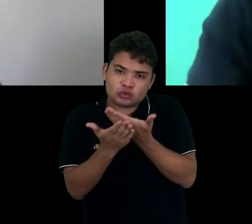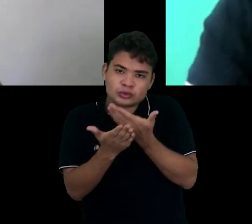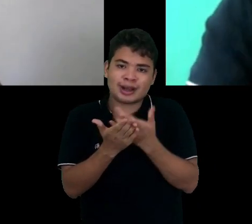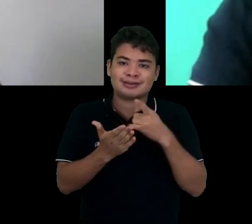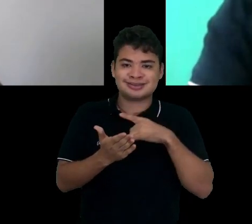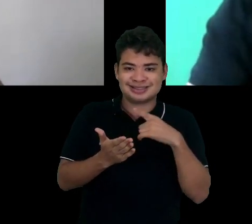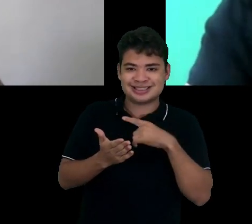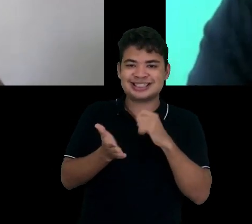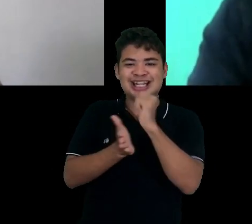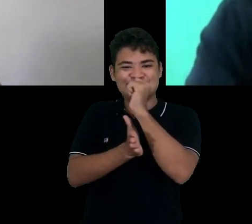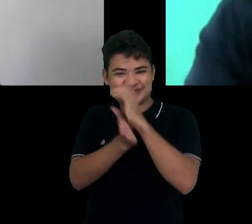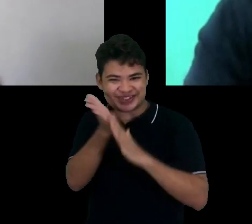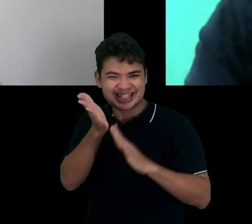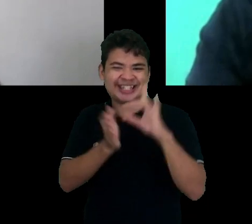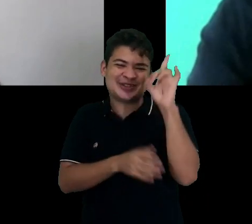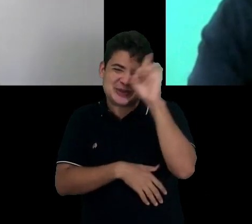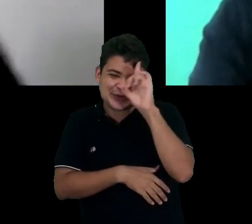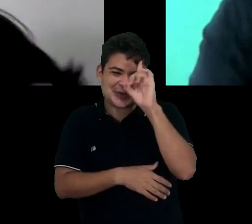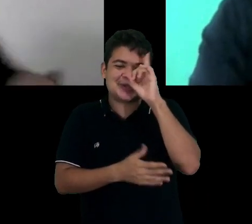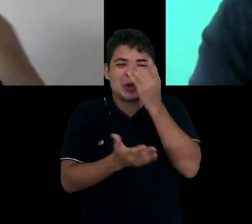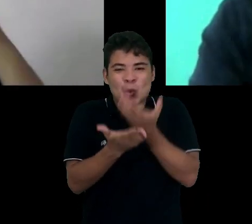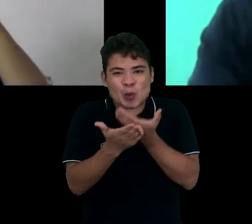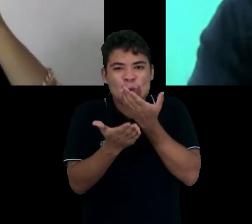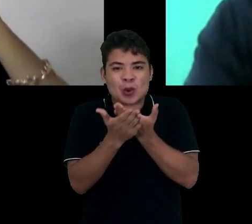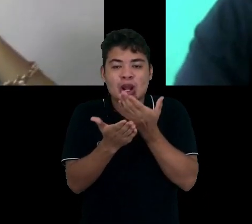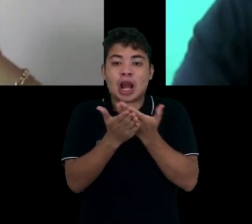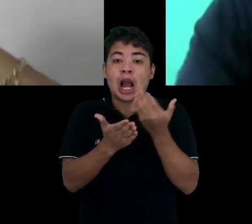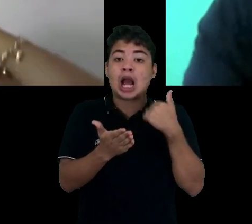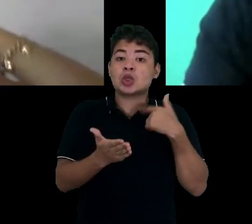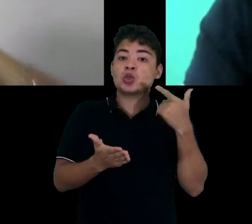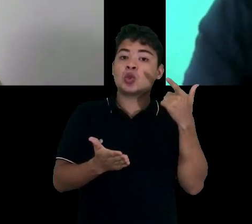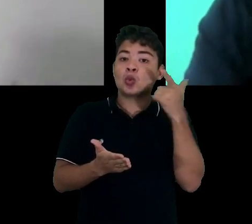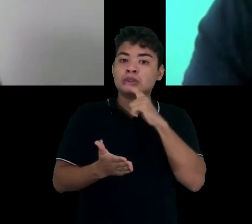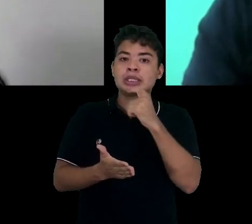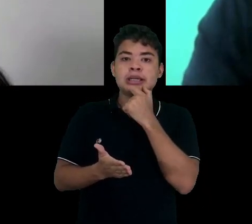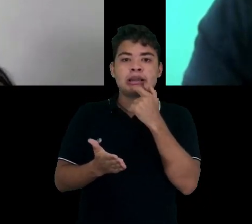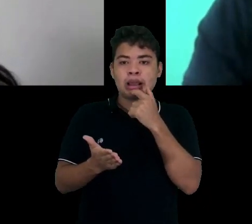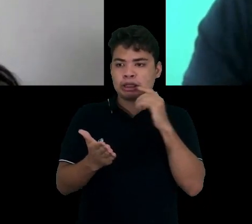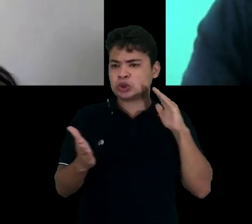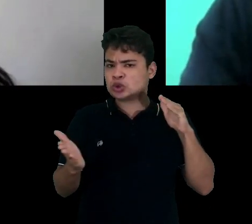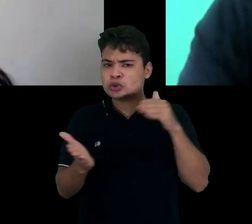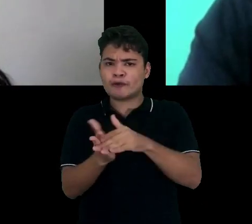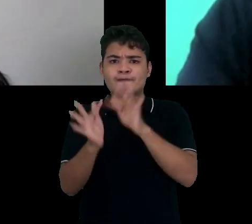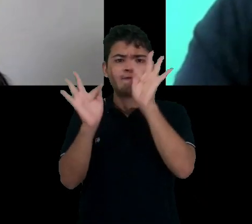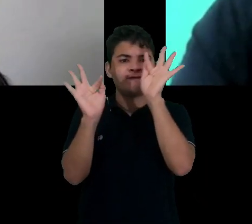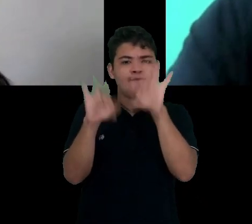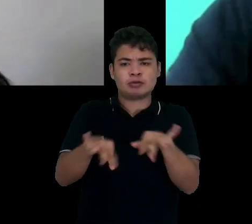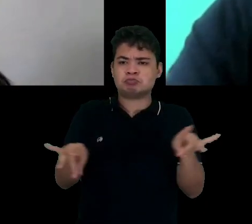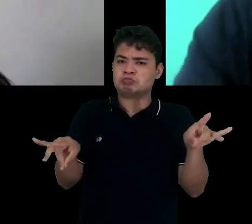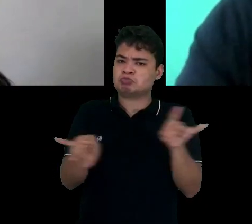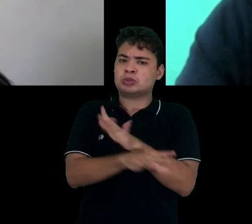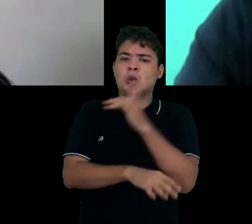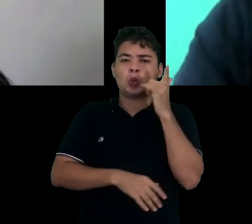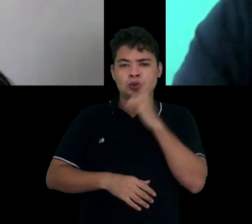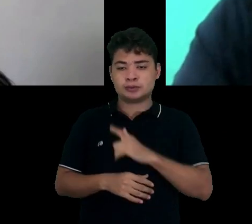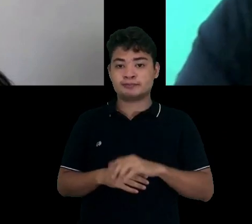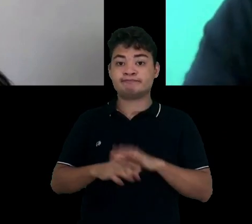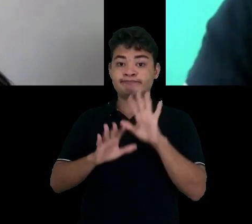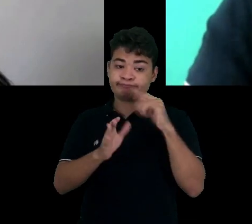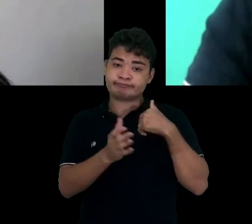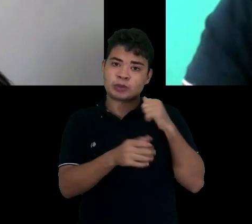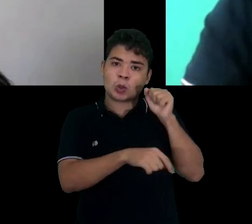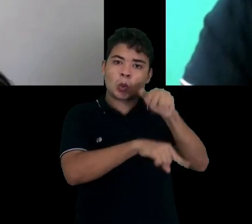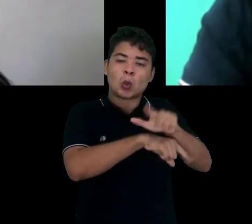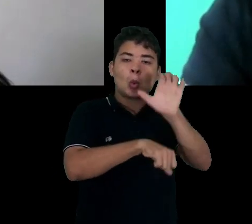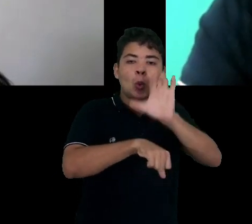fazia aquelas atividades todos os dias, até que eu consegui terminar ele. Enquanto isso, eu comecei a